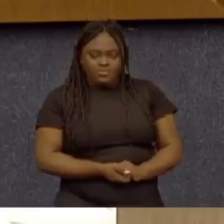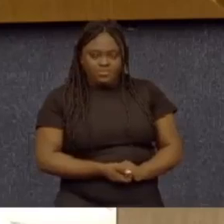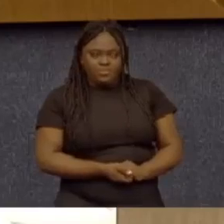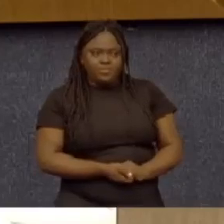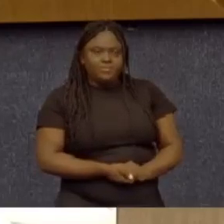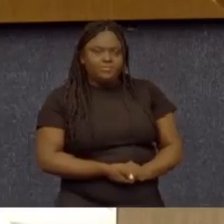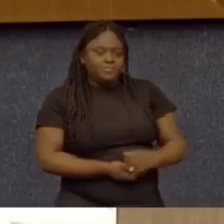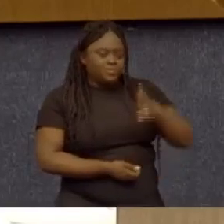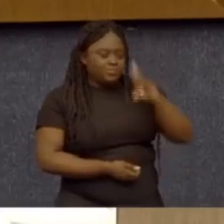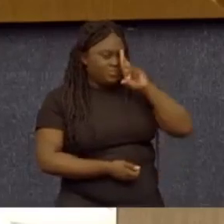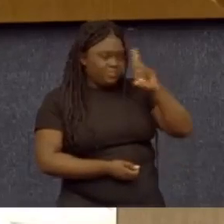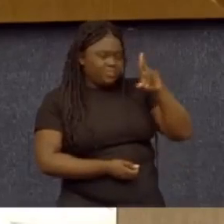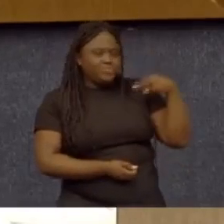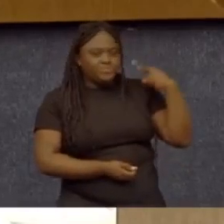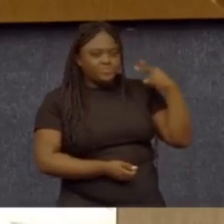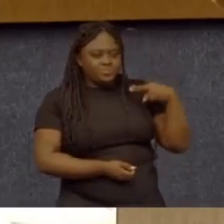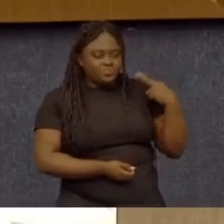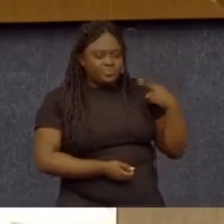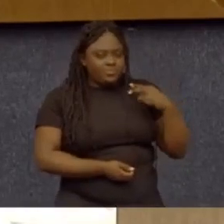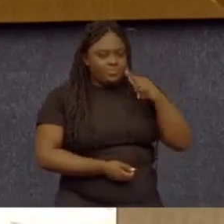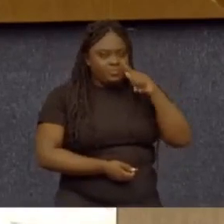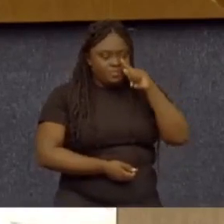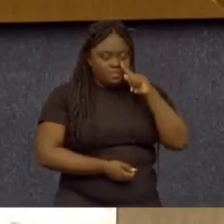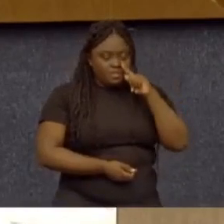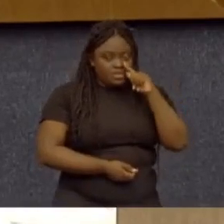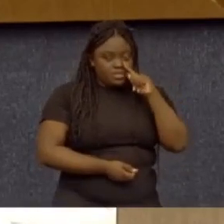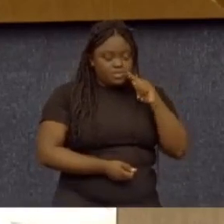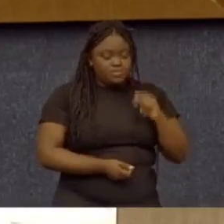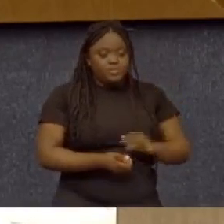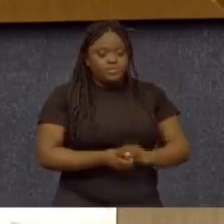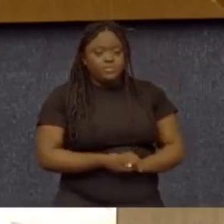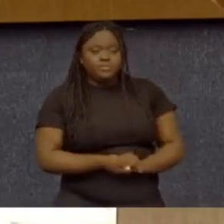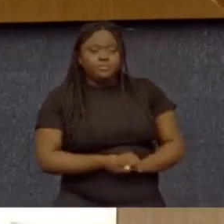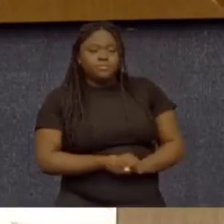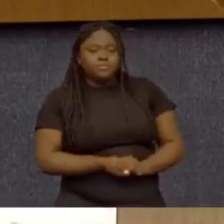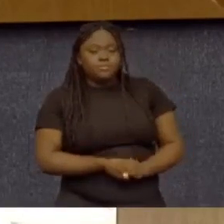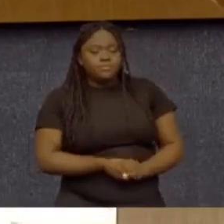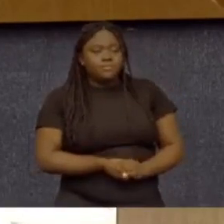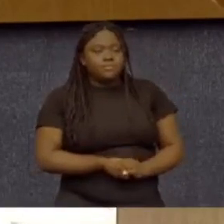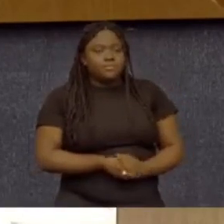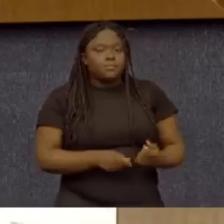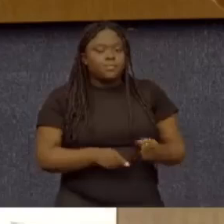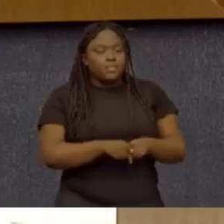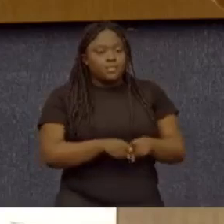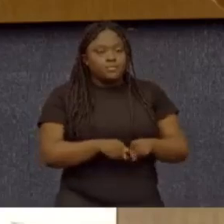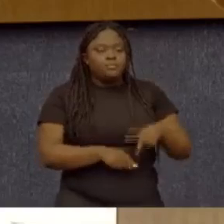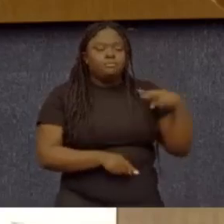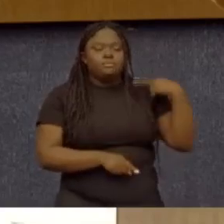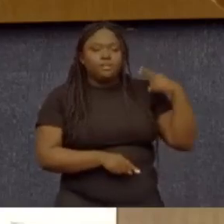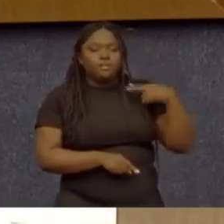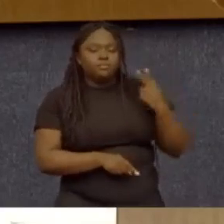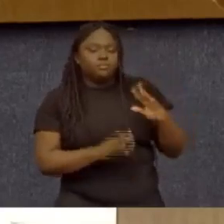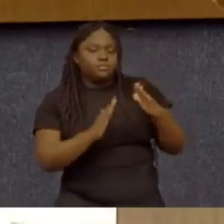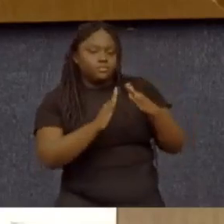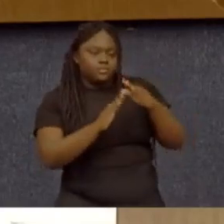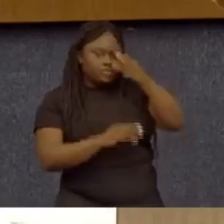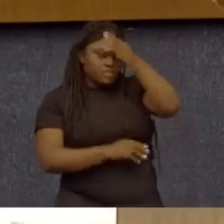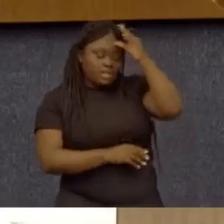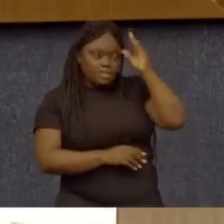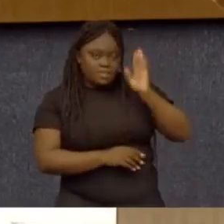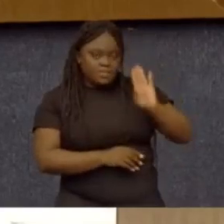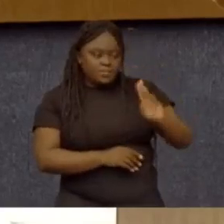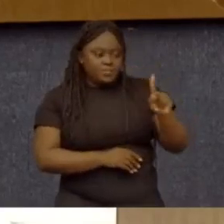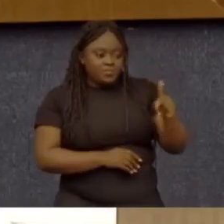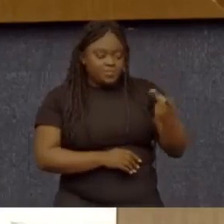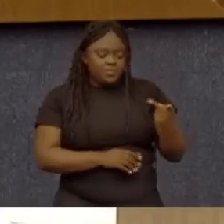Excelentíssimo senhor vereador Gilson Guimarães, parlamentares da Câmara Municipal de Belo Horizonte,